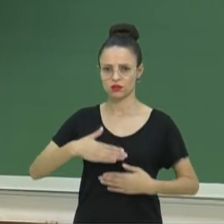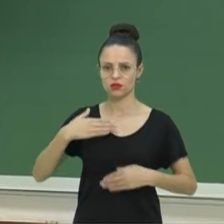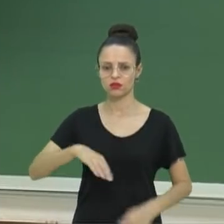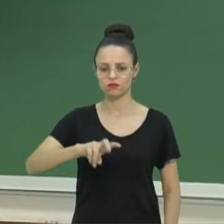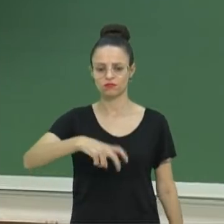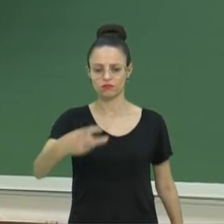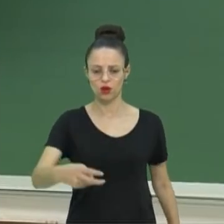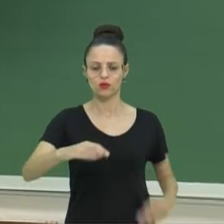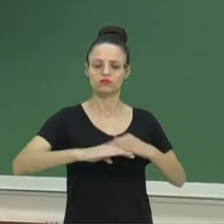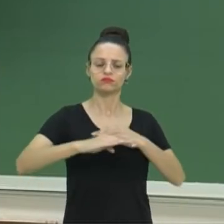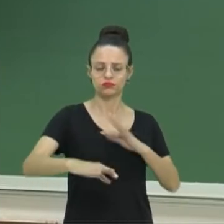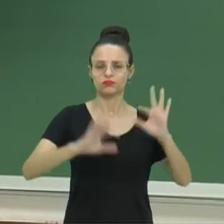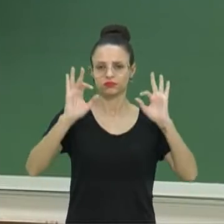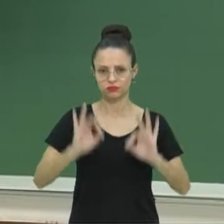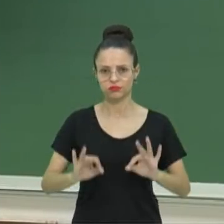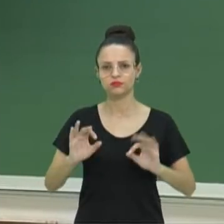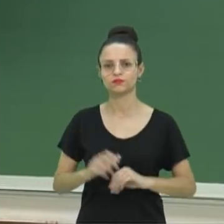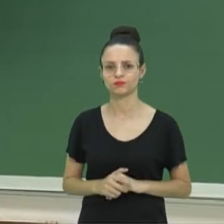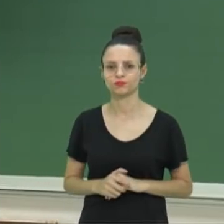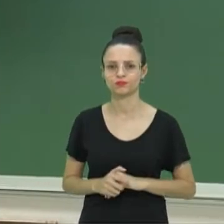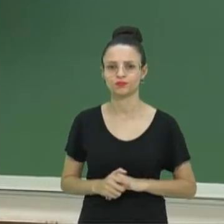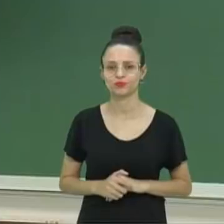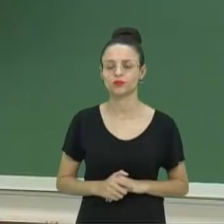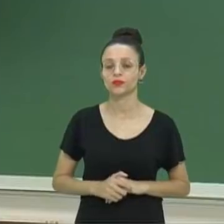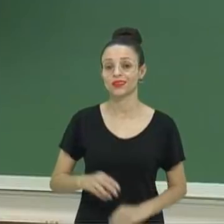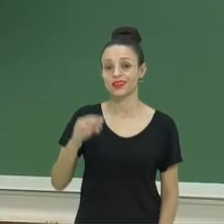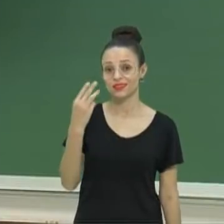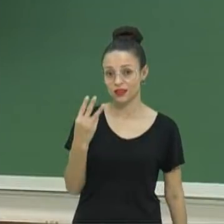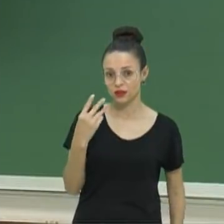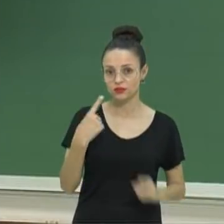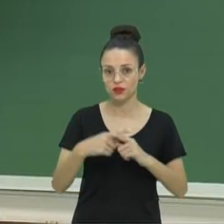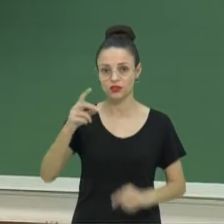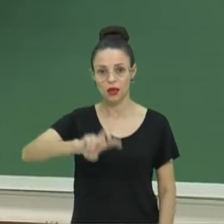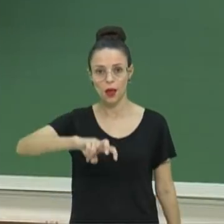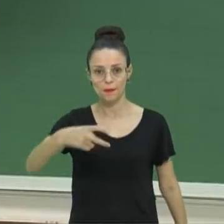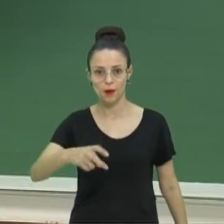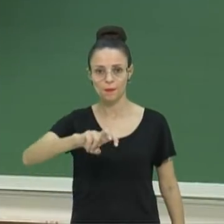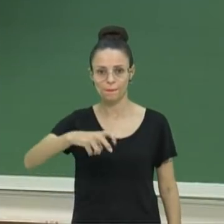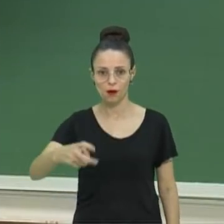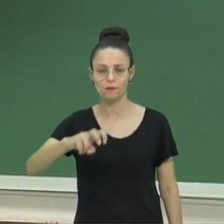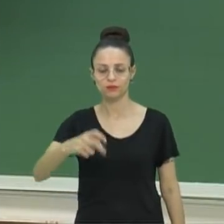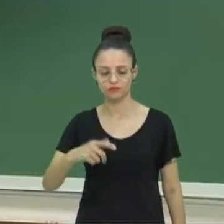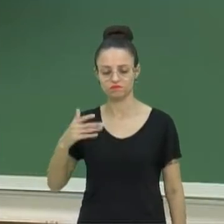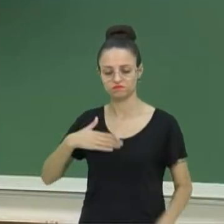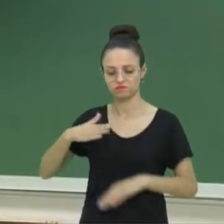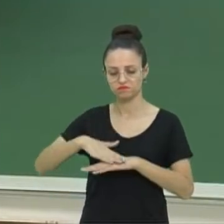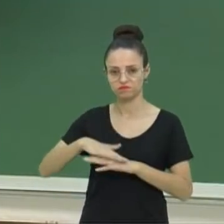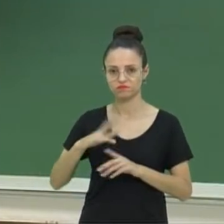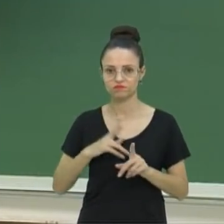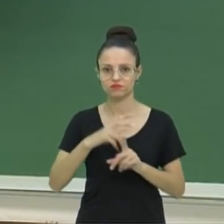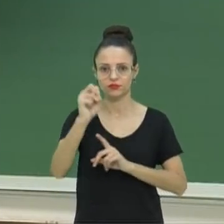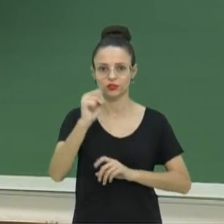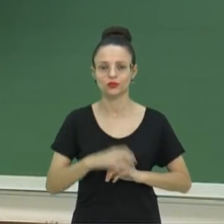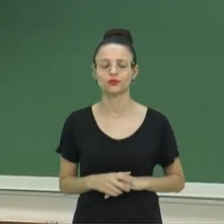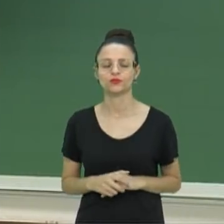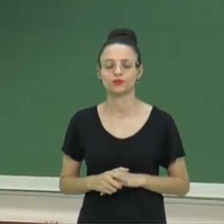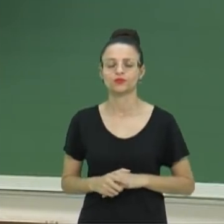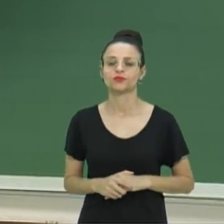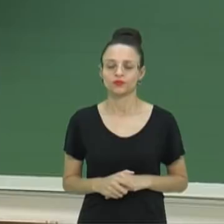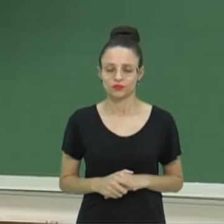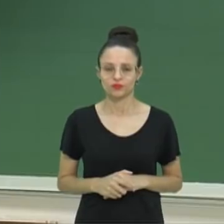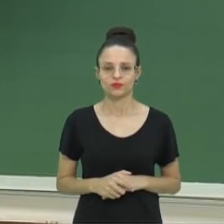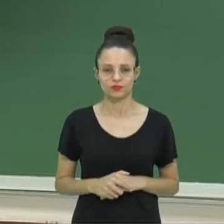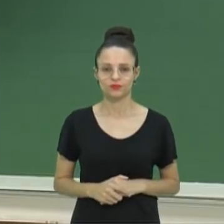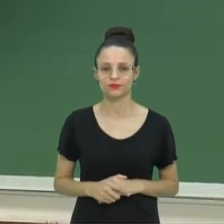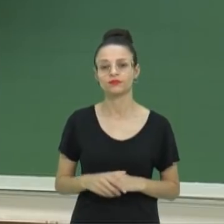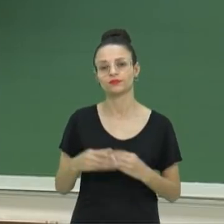era considerado um golpe, né? E aplicando 3 vezes esse golpe, eu sairia vencedor, né? Então, aqui é como